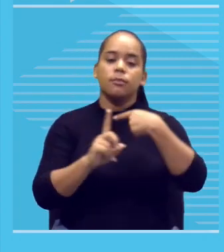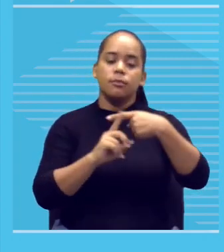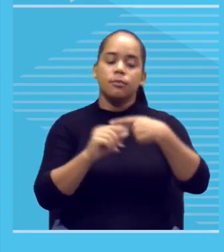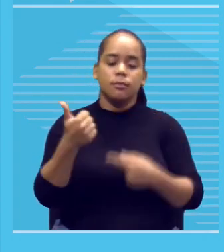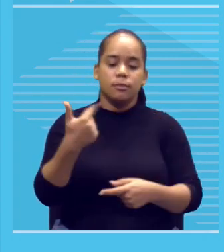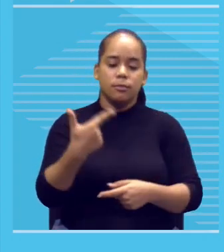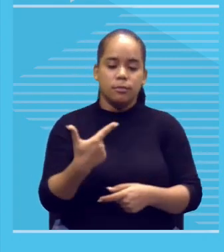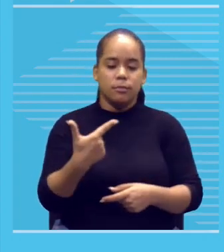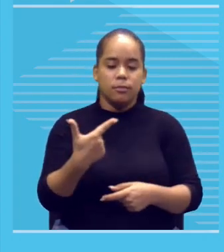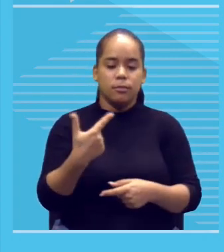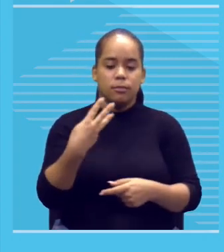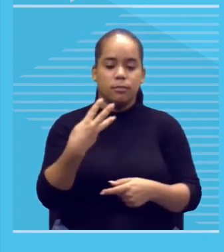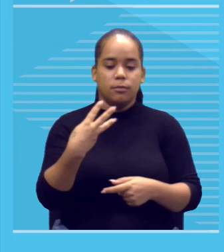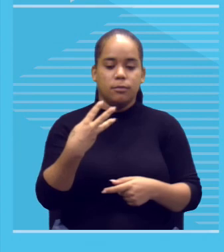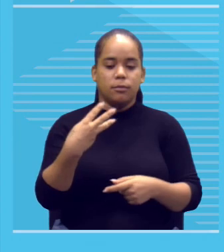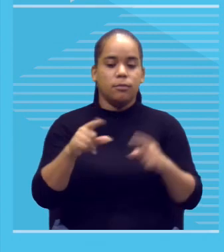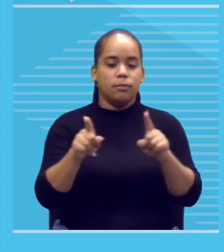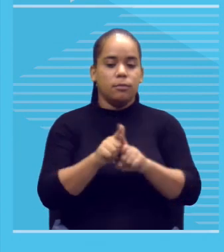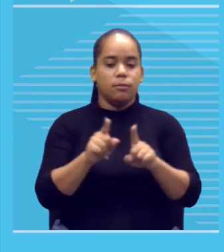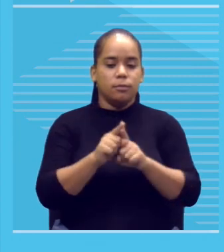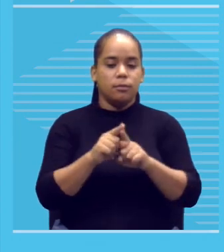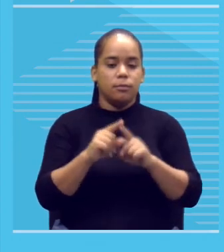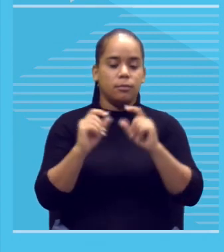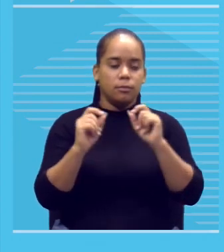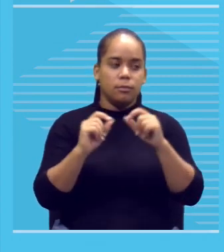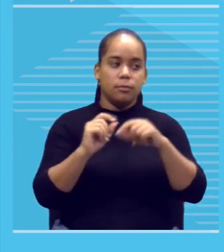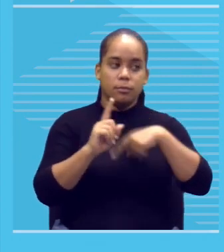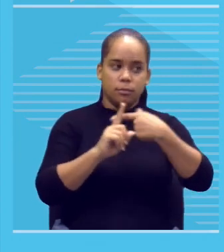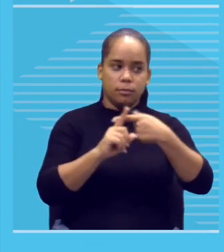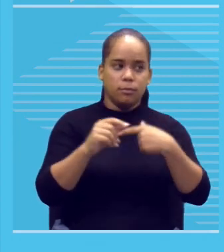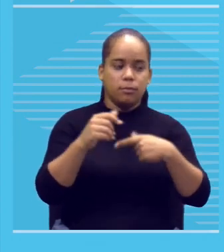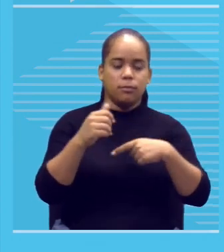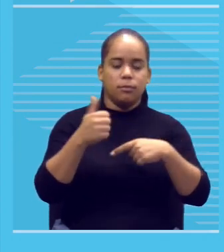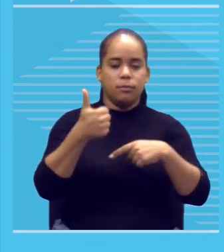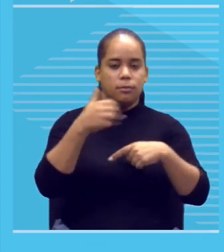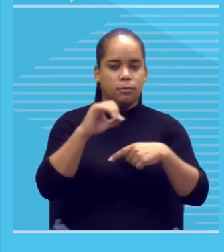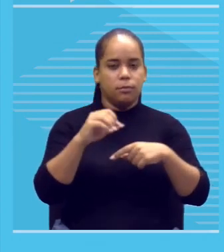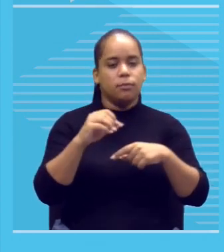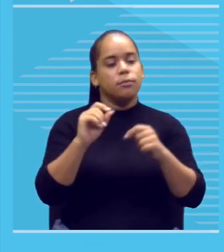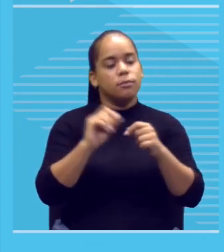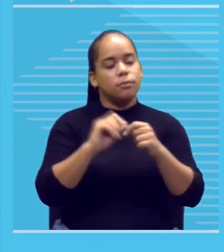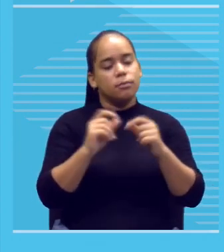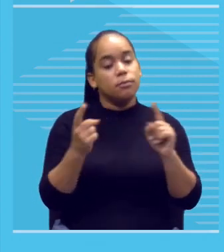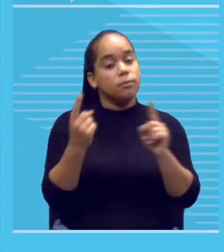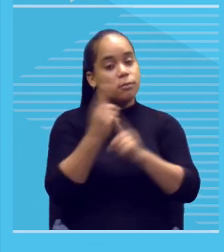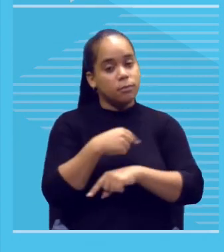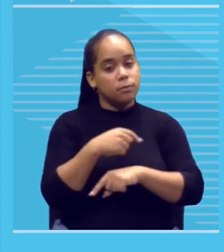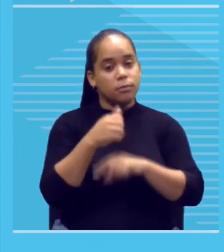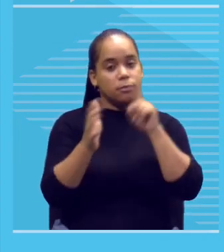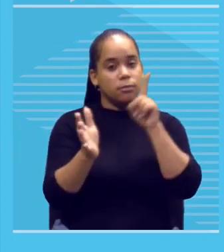ele não adicionou 10 eu vou fazer a operação contrária eu vou diminuir 10